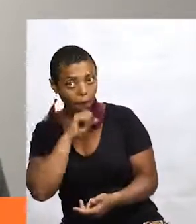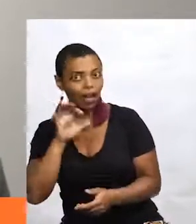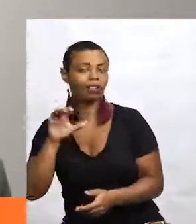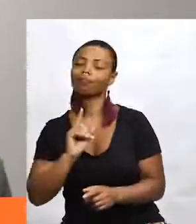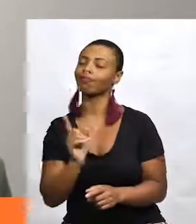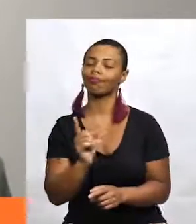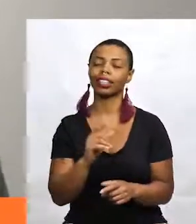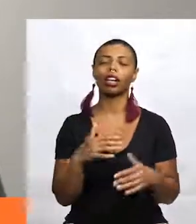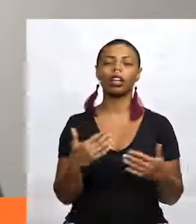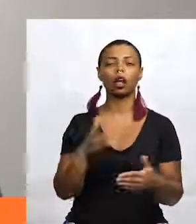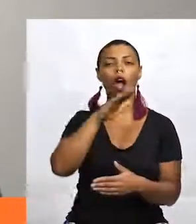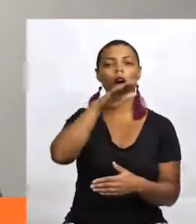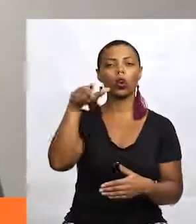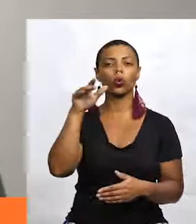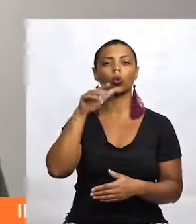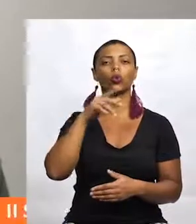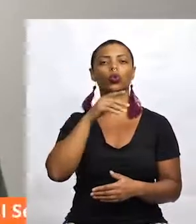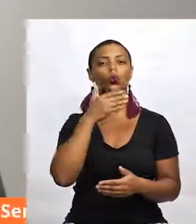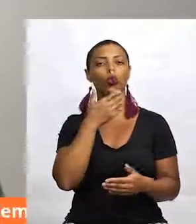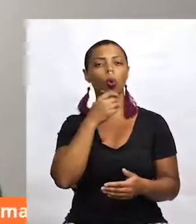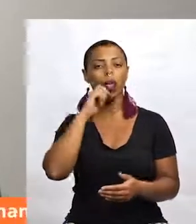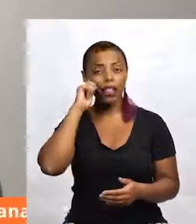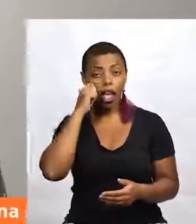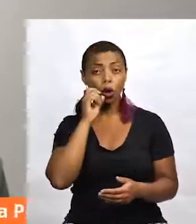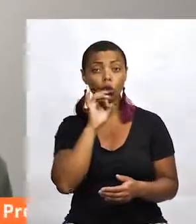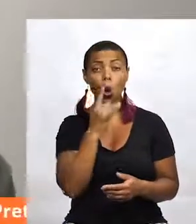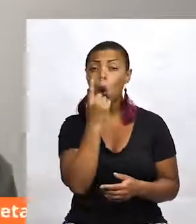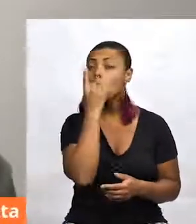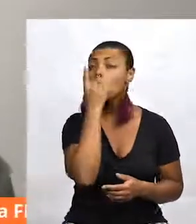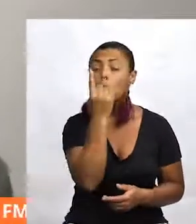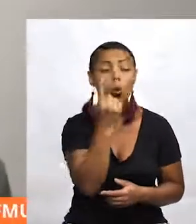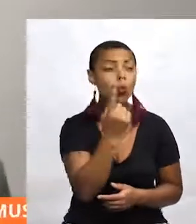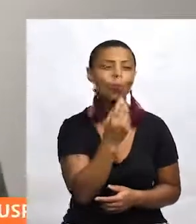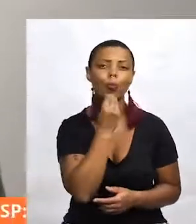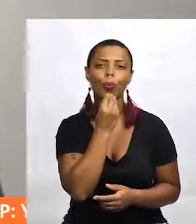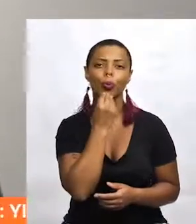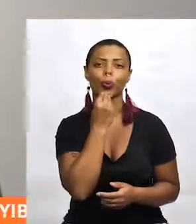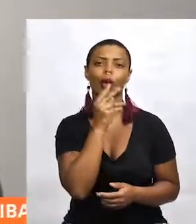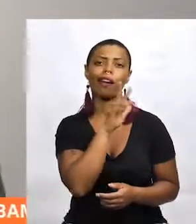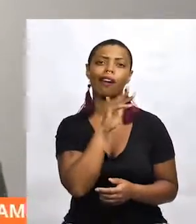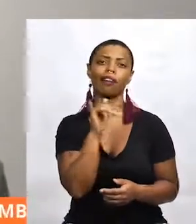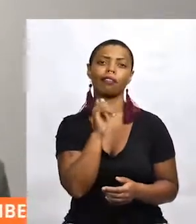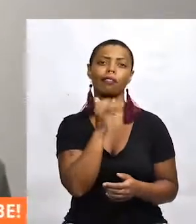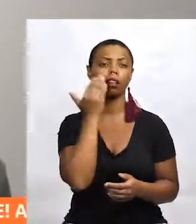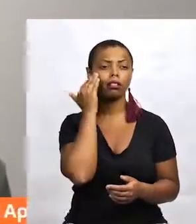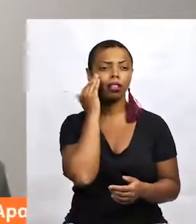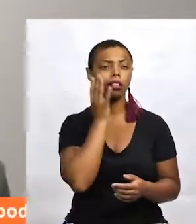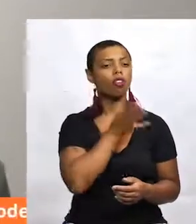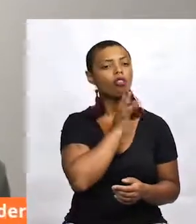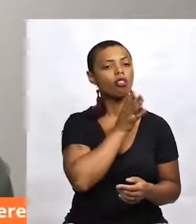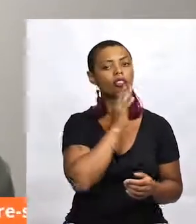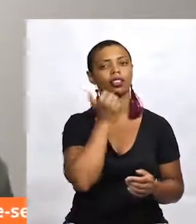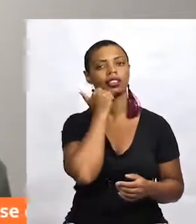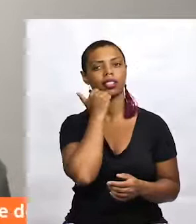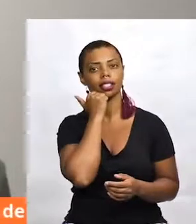tem uma possibilidade de entender e de conhecer um pouco ciência, né? Como ela tem que ser